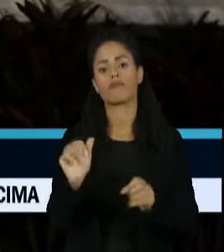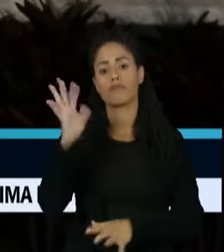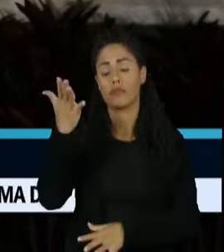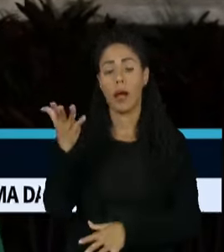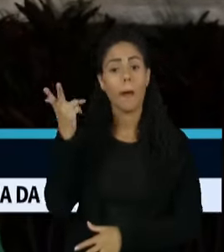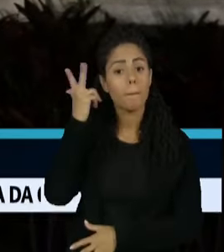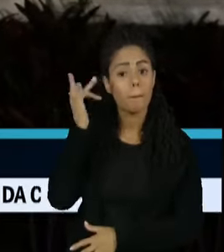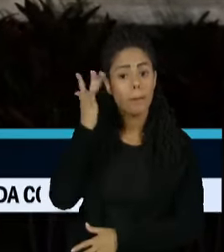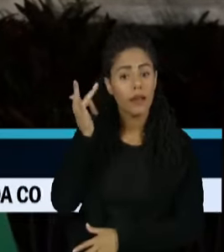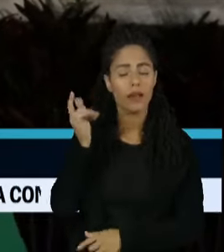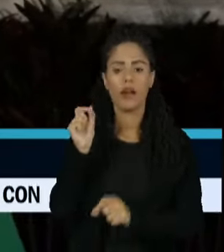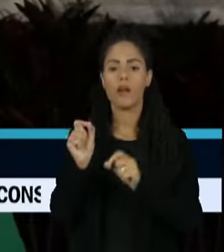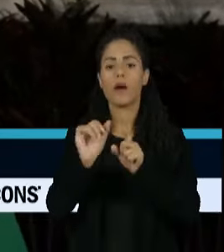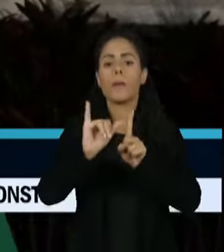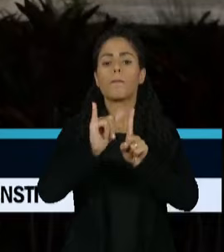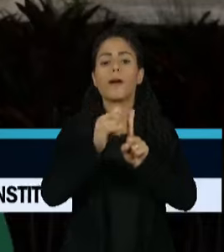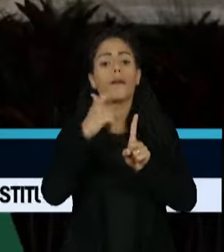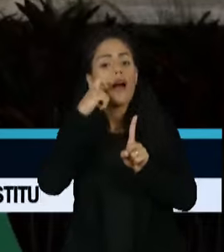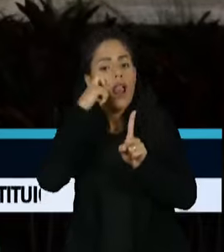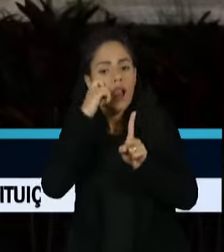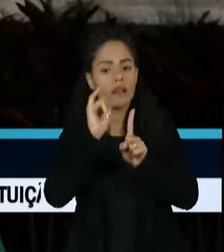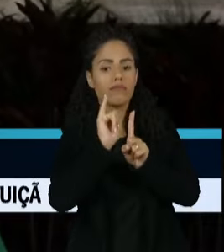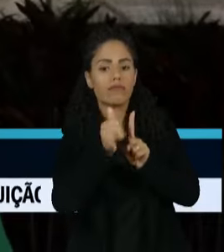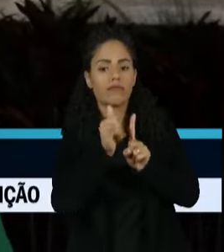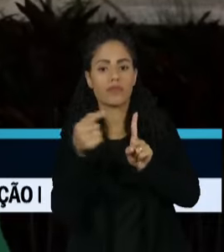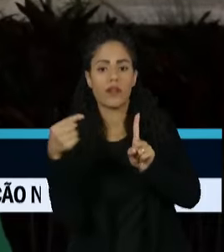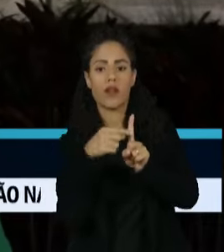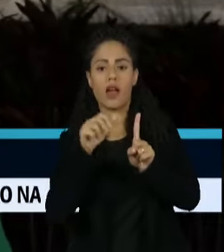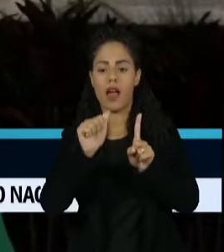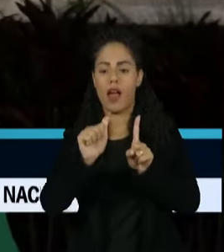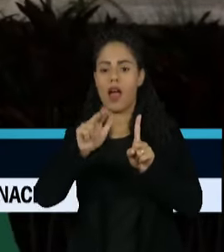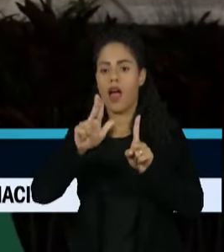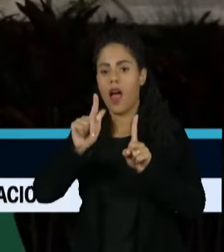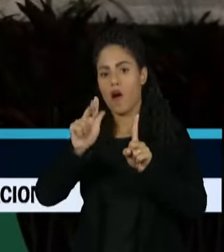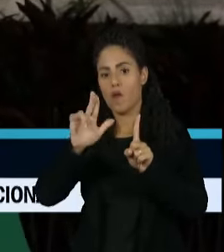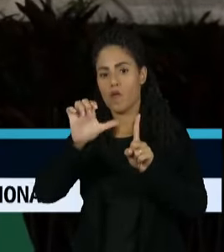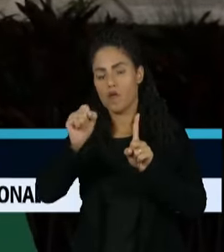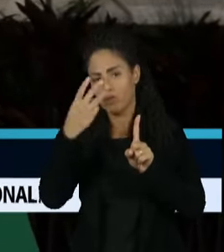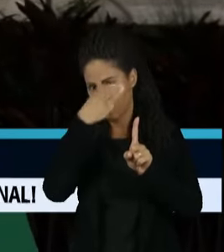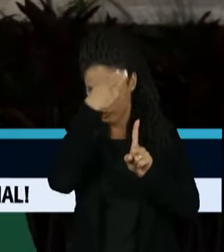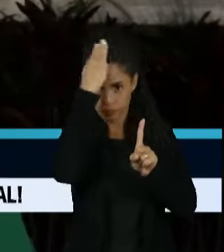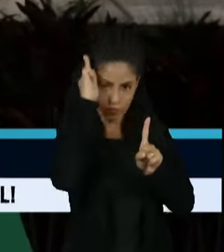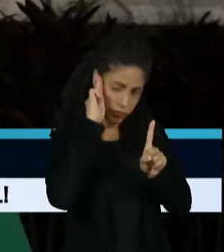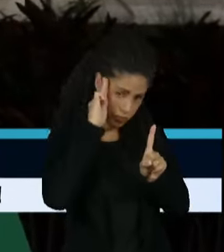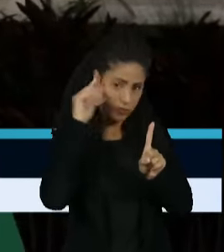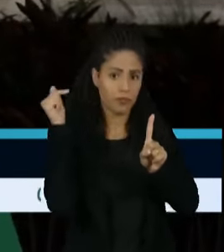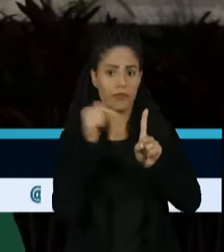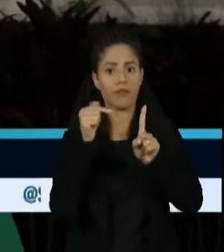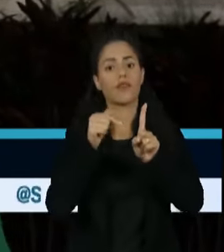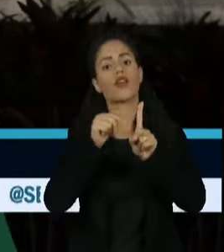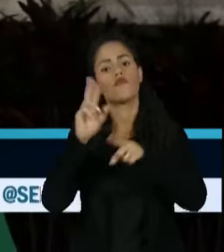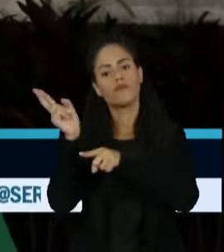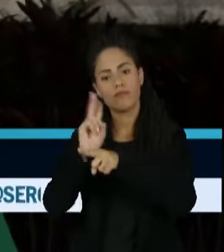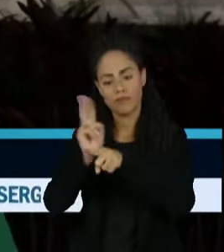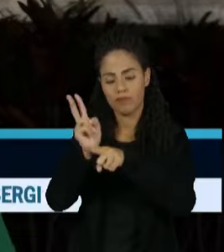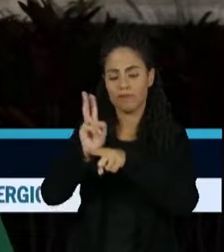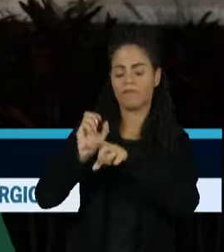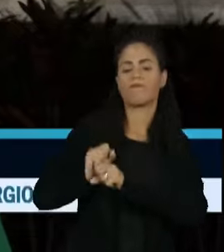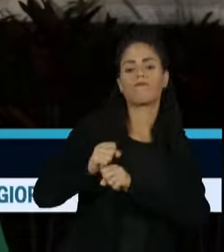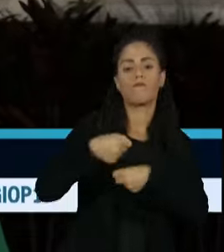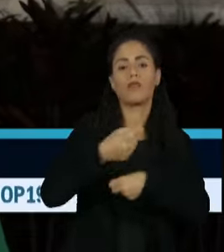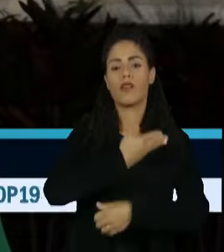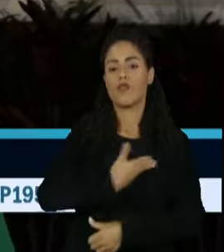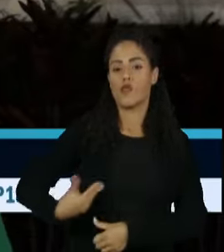está previsto o depoimento do general da reserva Augusto Heleno, que foi chefe do gabinete de segurança institucional